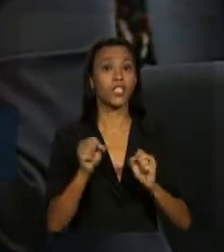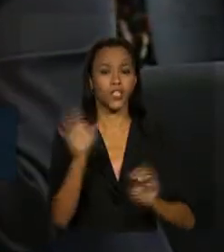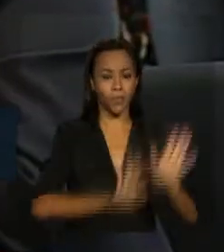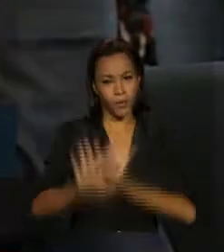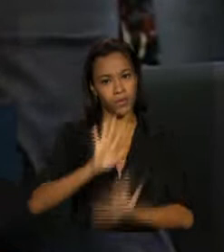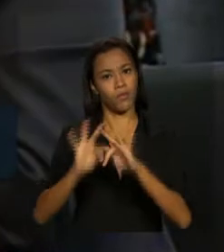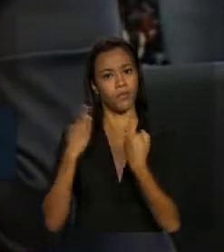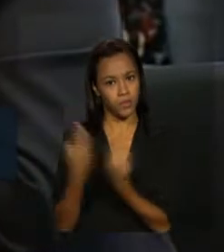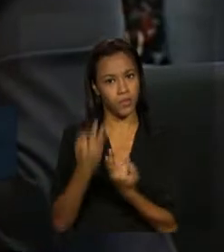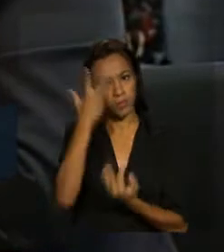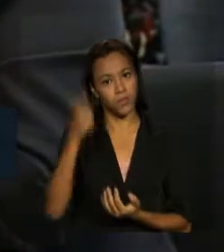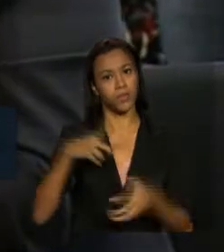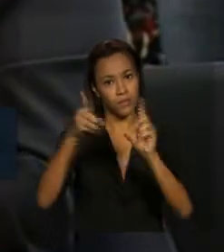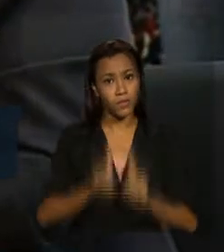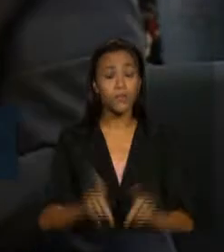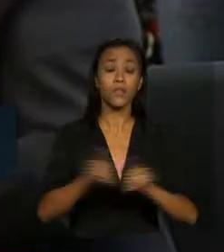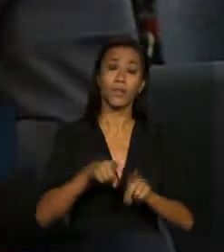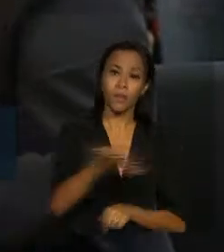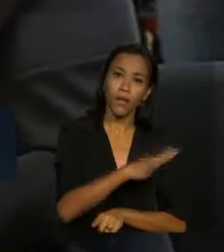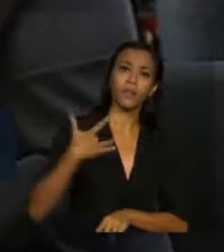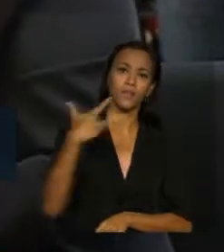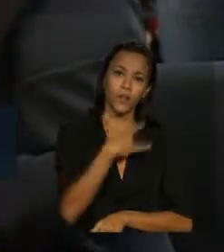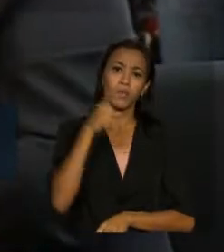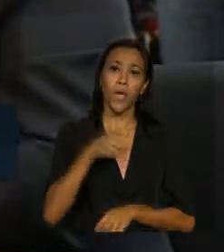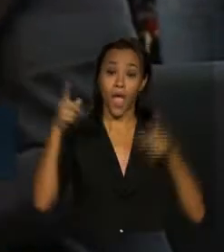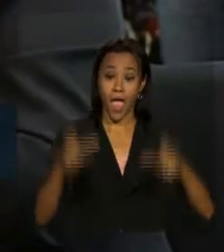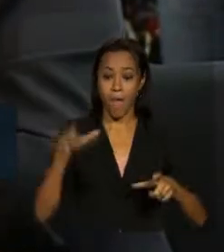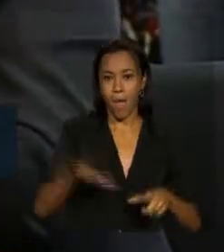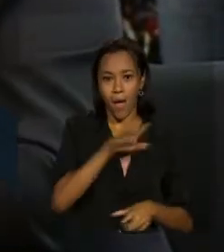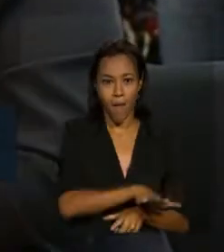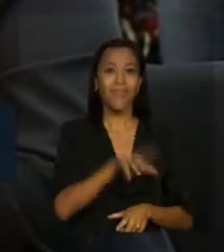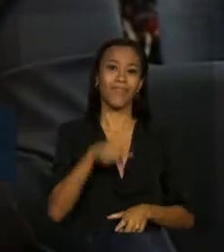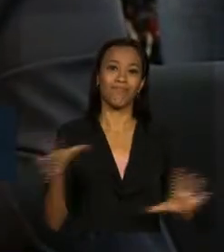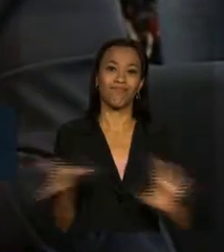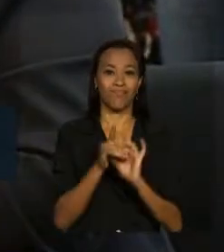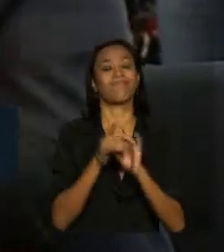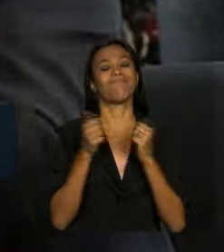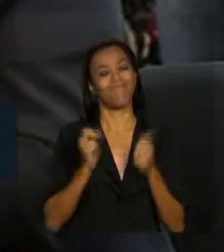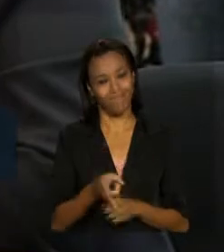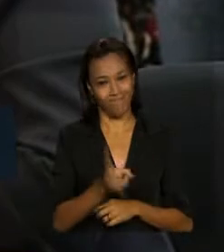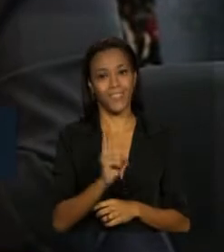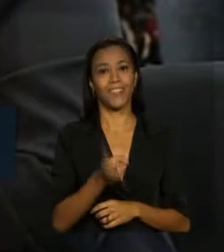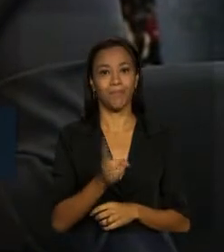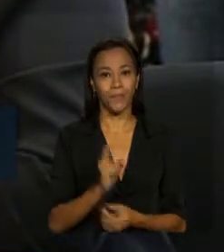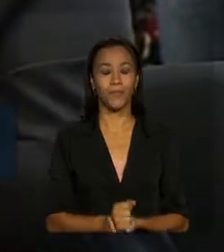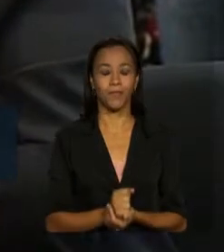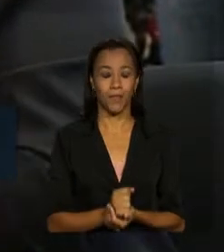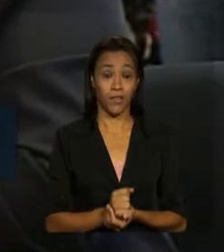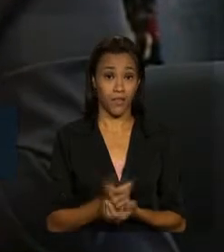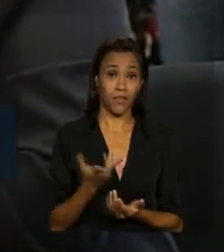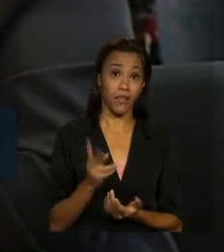à família, e à saúde, porque são espaços que nós também vamos estar lidando, né, com circunstâncias